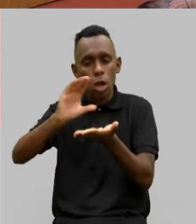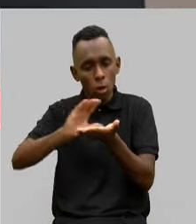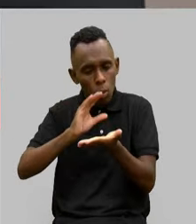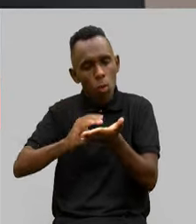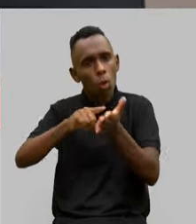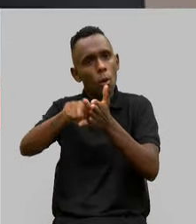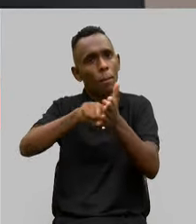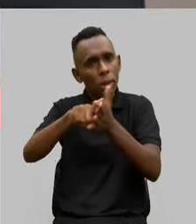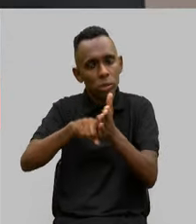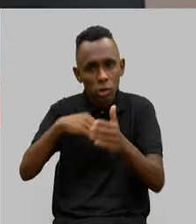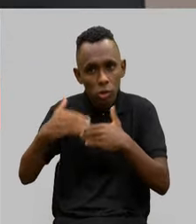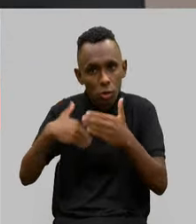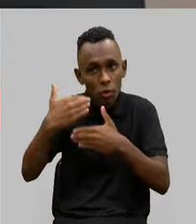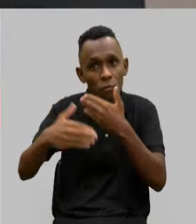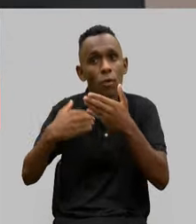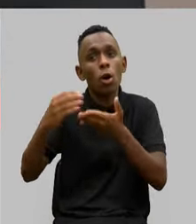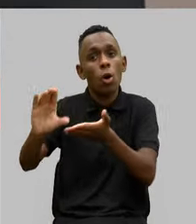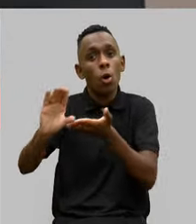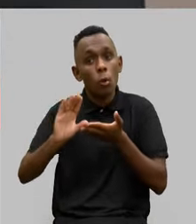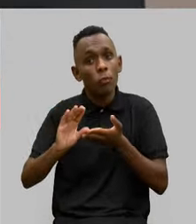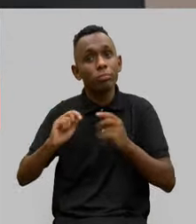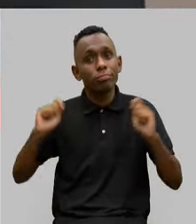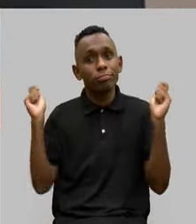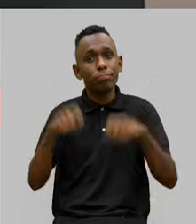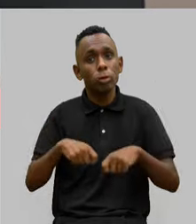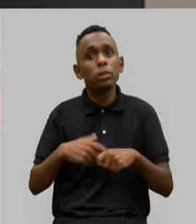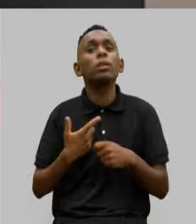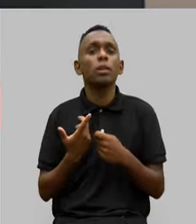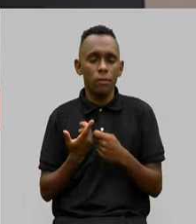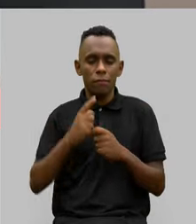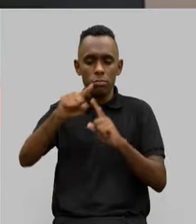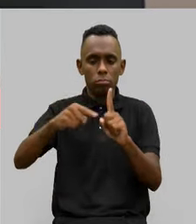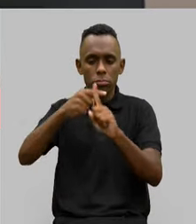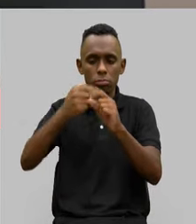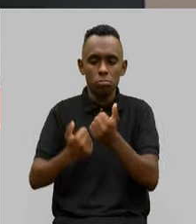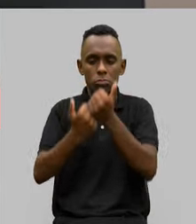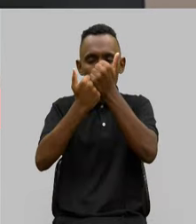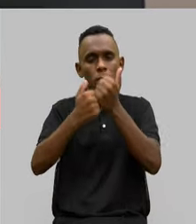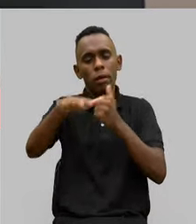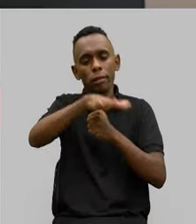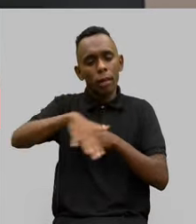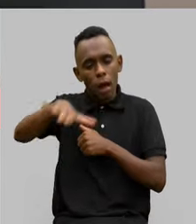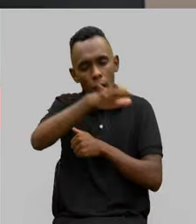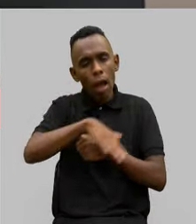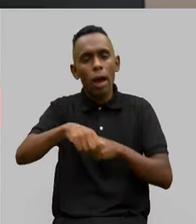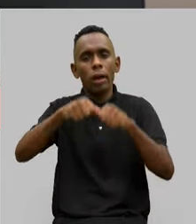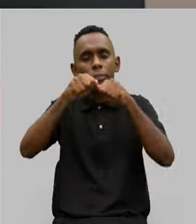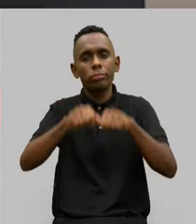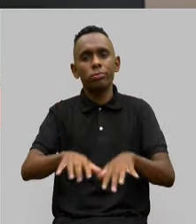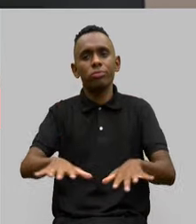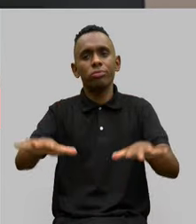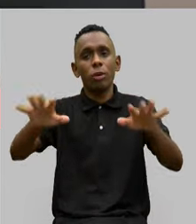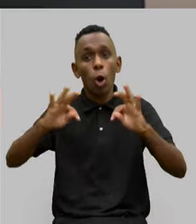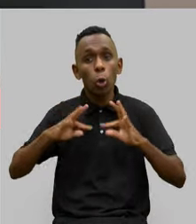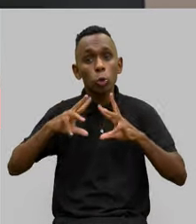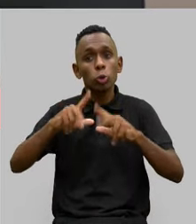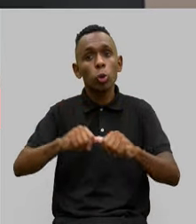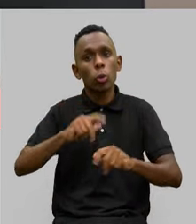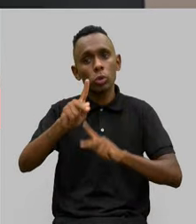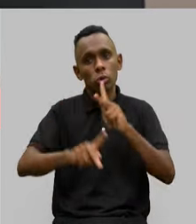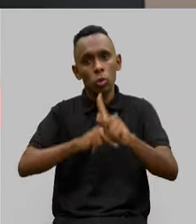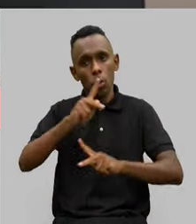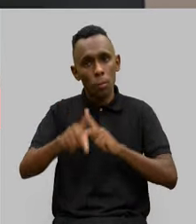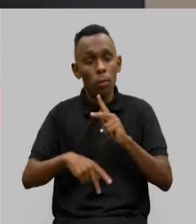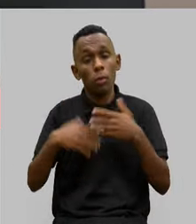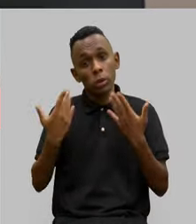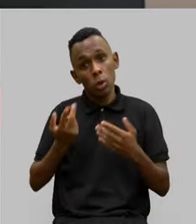possa avançar para que os investimentos cheguem para que os benefícios dessa indústria possam ser compartilhados por toda a população cabe